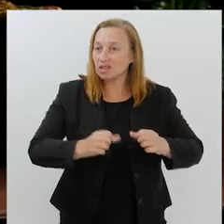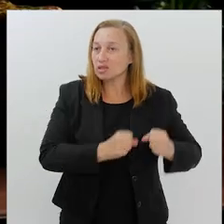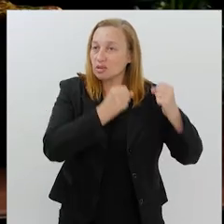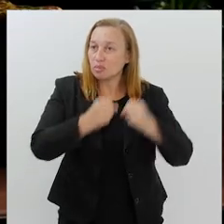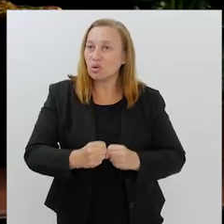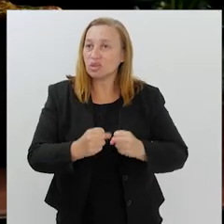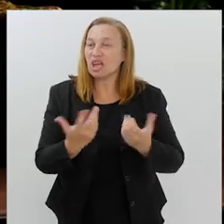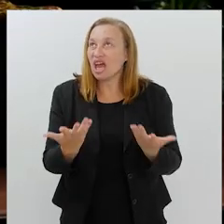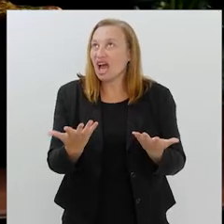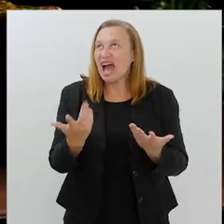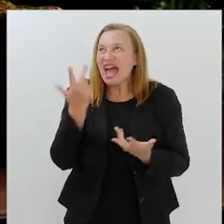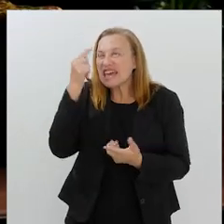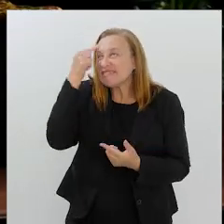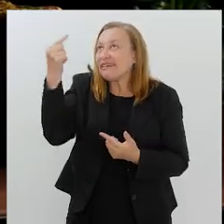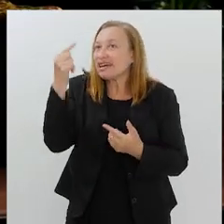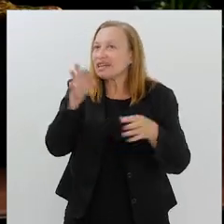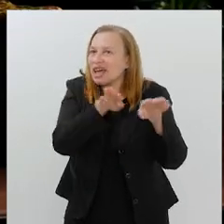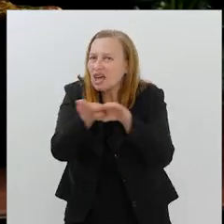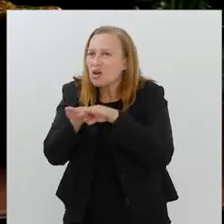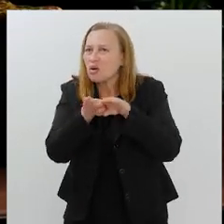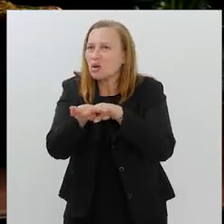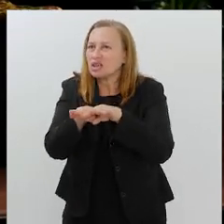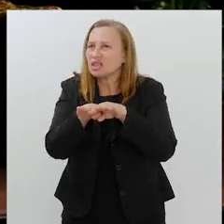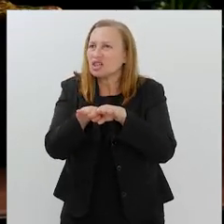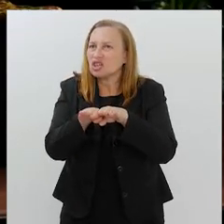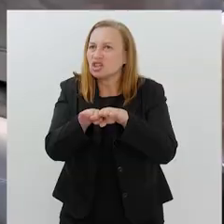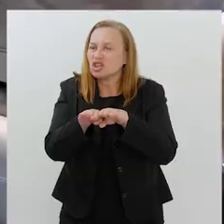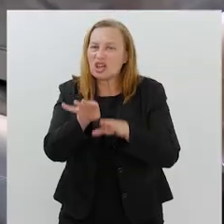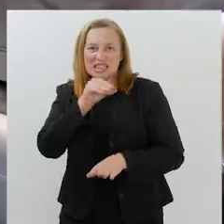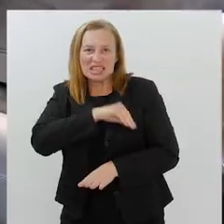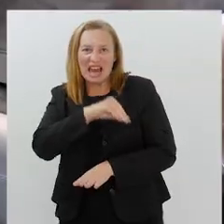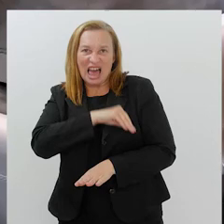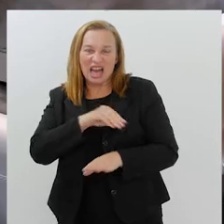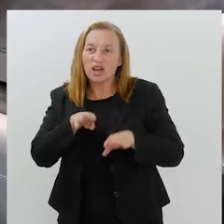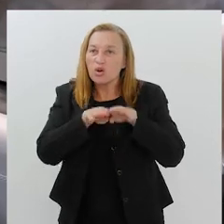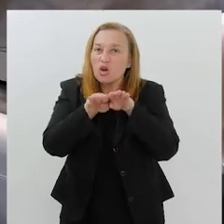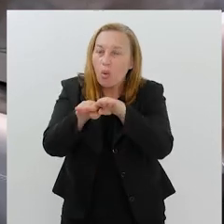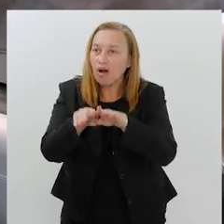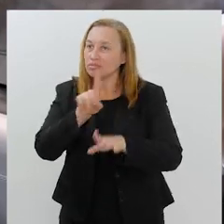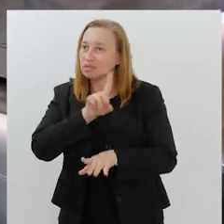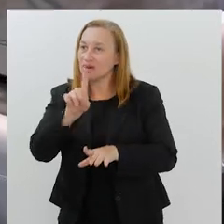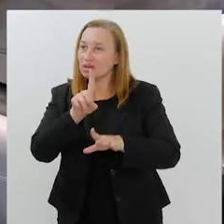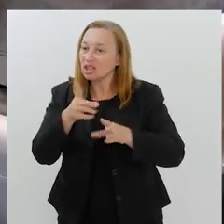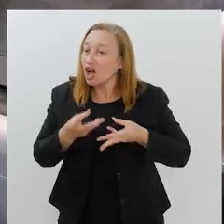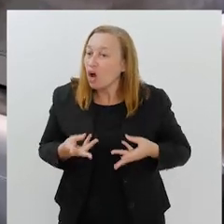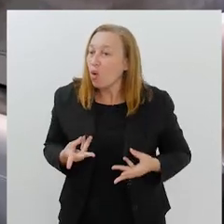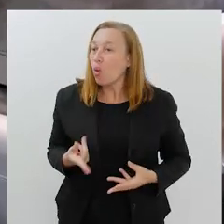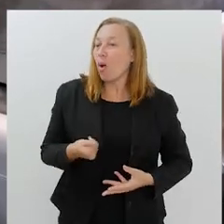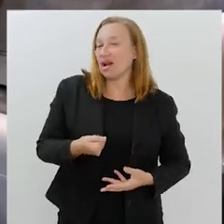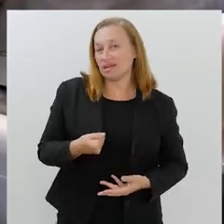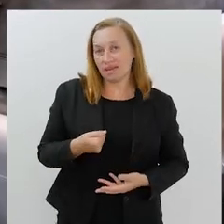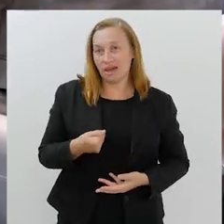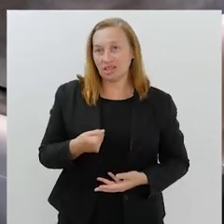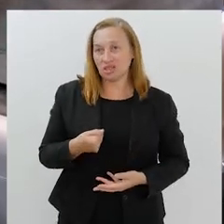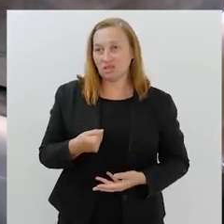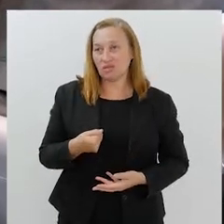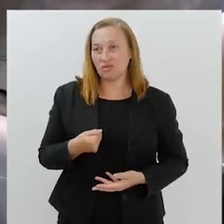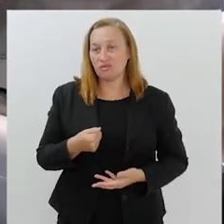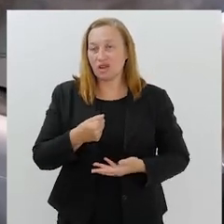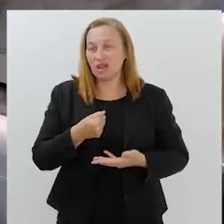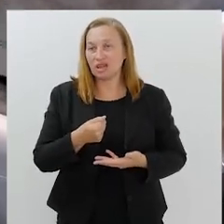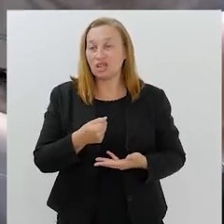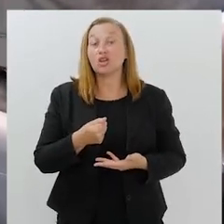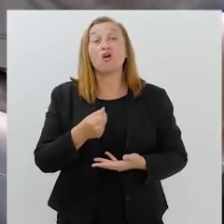ideia da Equidade não é uma ideia simplesmente de atribuir salários iguais mas é de dar condições nós não estamos falando de um